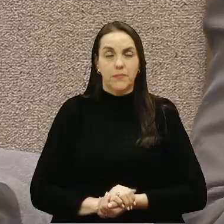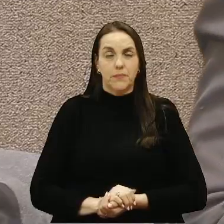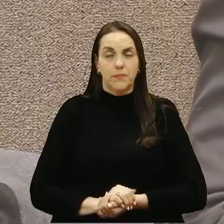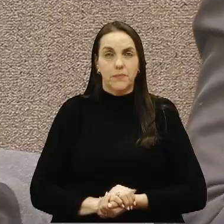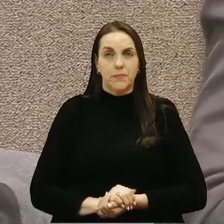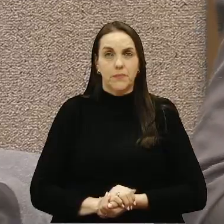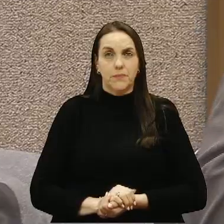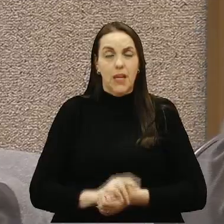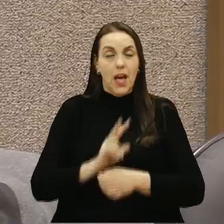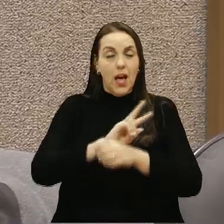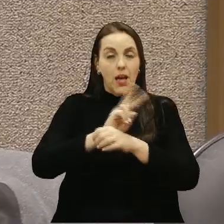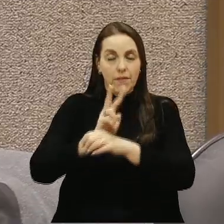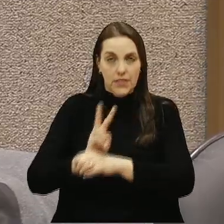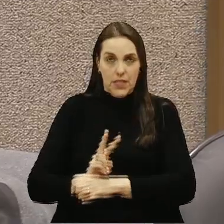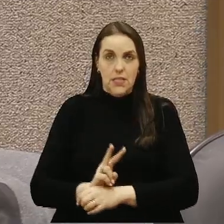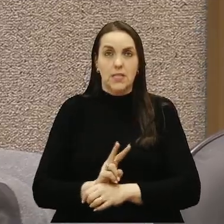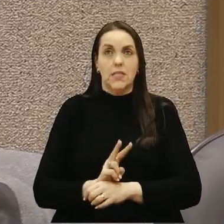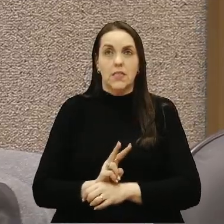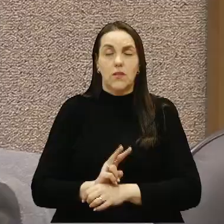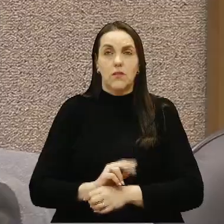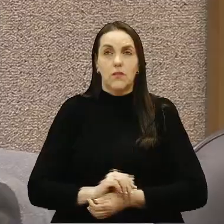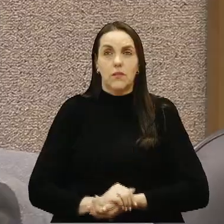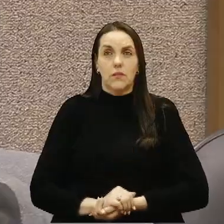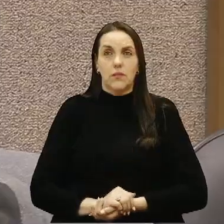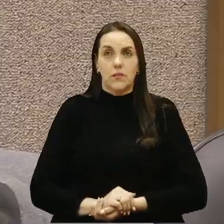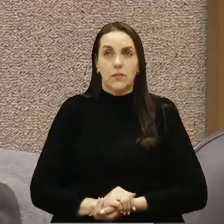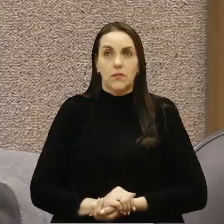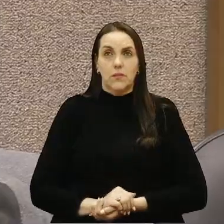a fiscalização